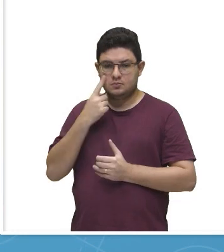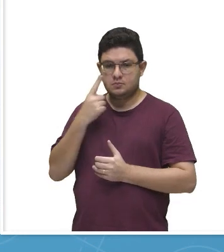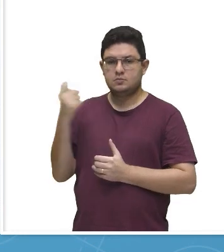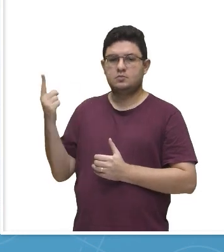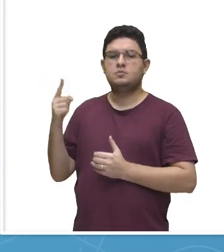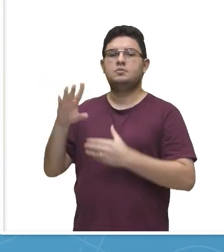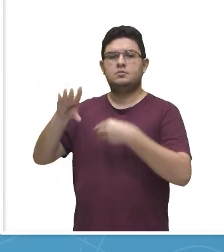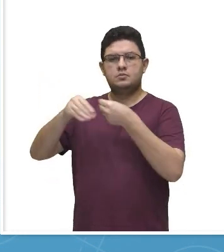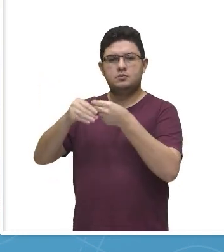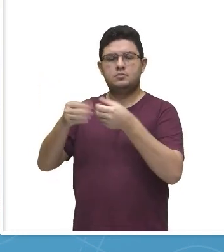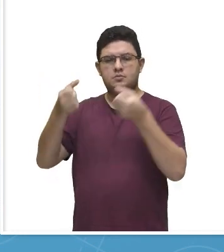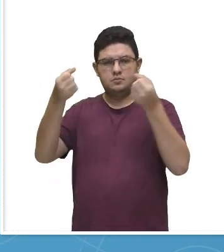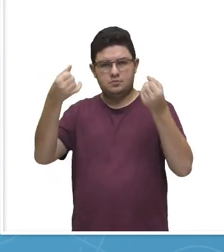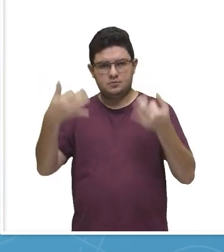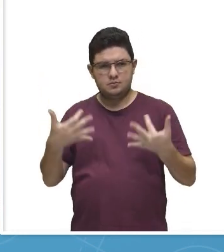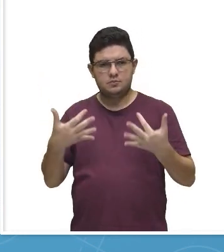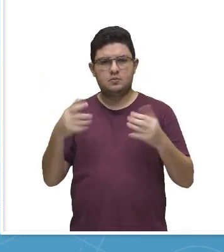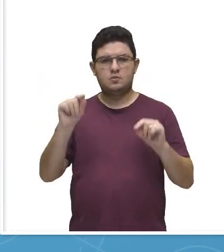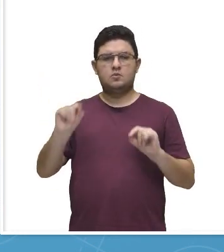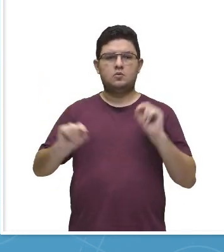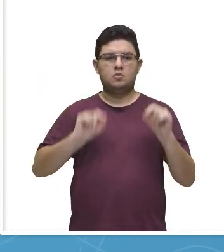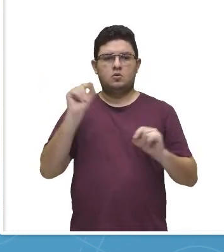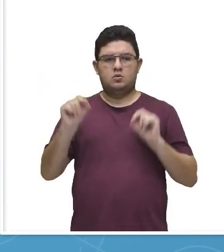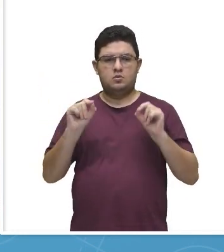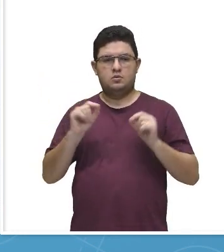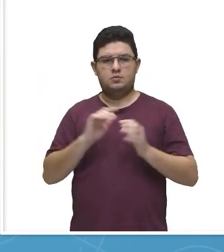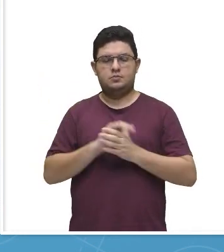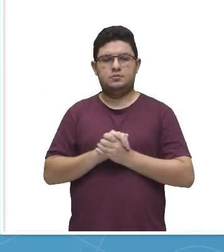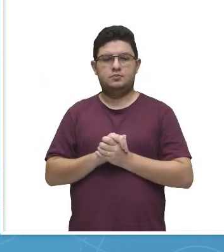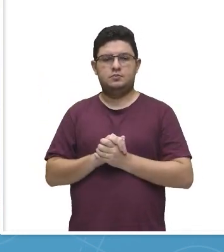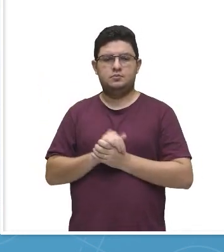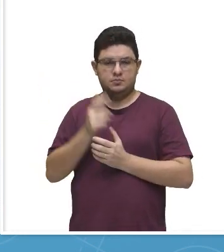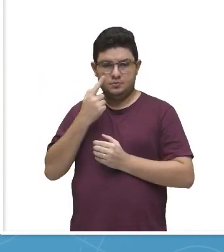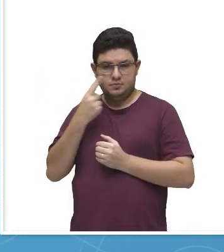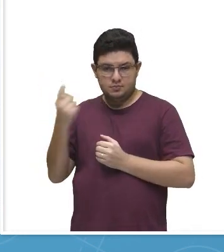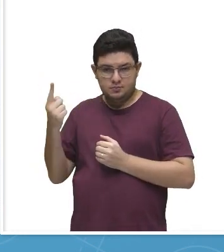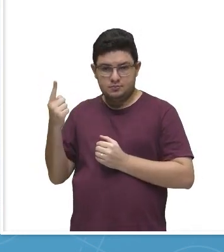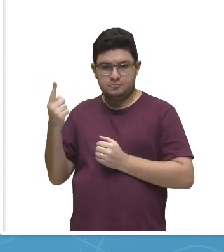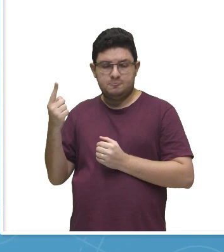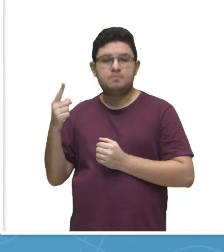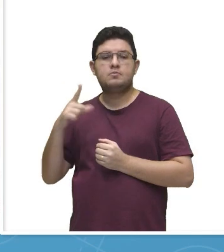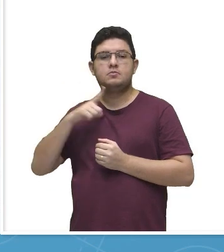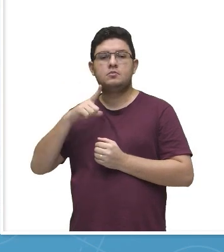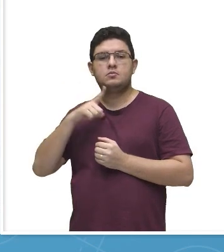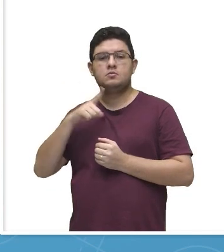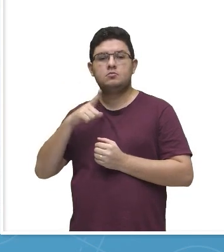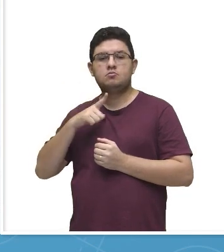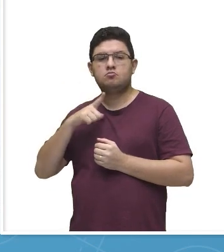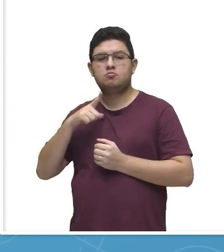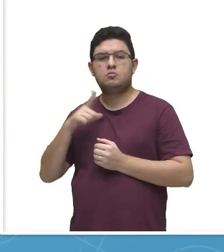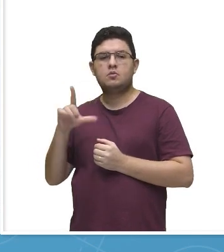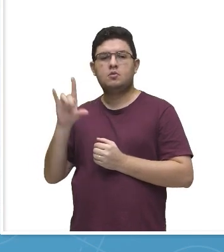Então, ó, tem um produto aqui de fatores, né? Repete os fatores, né? E cada um vai ter...